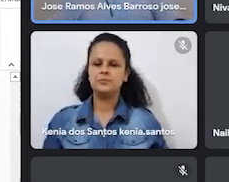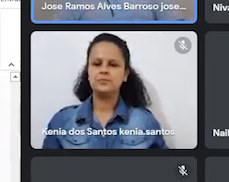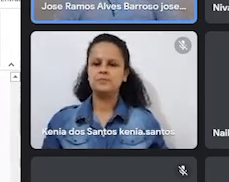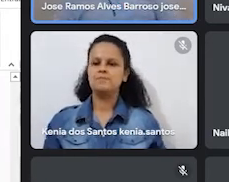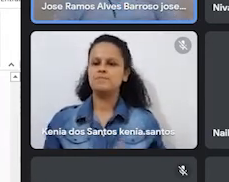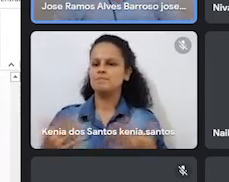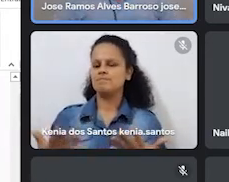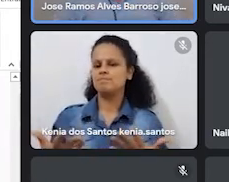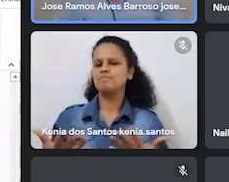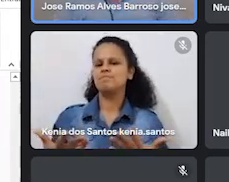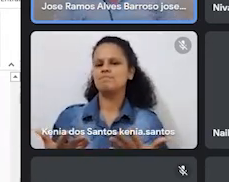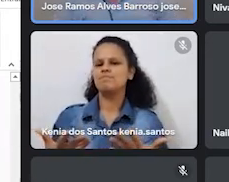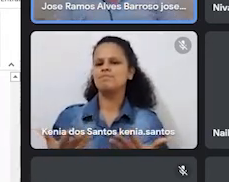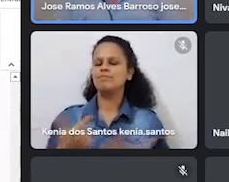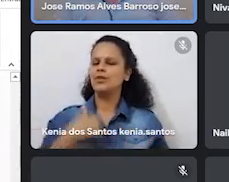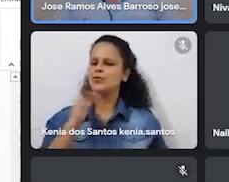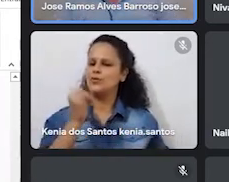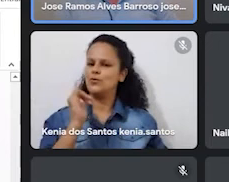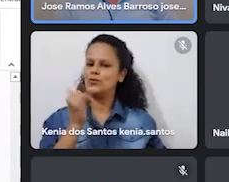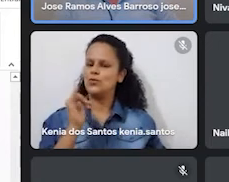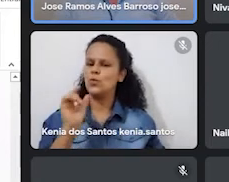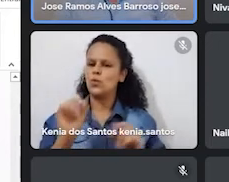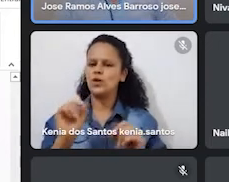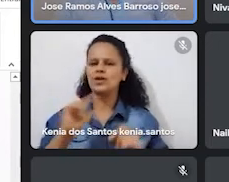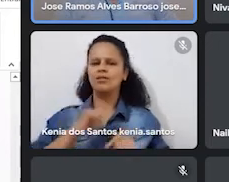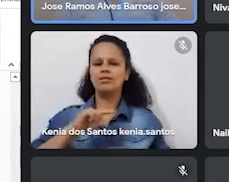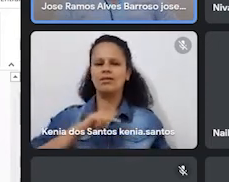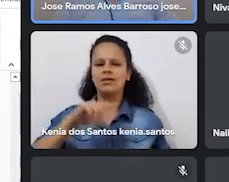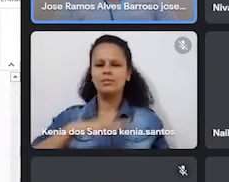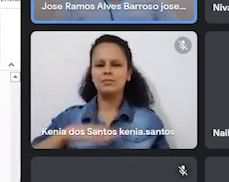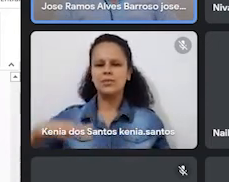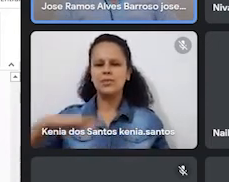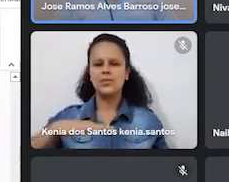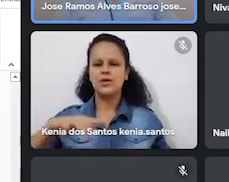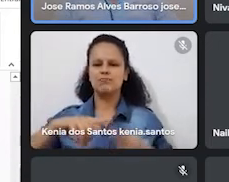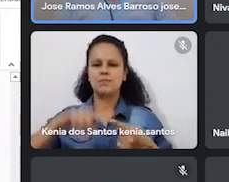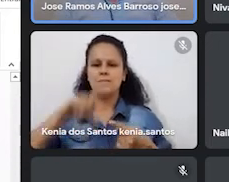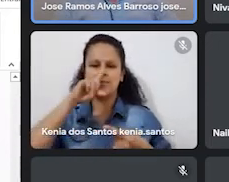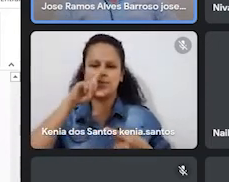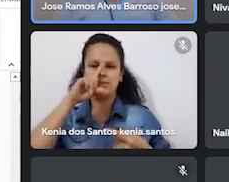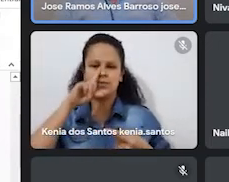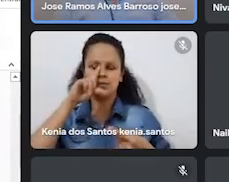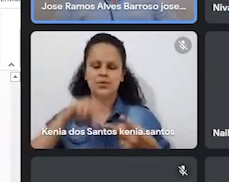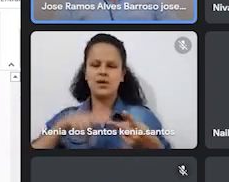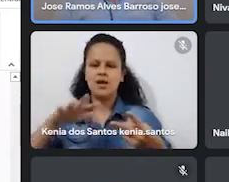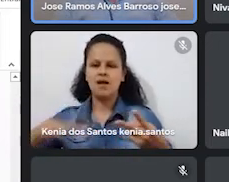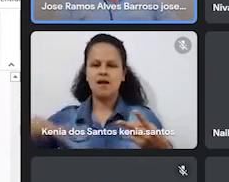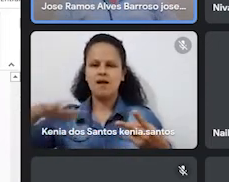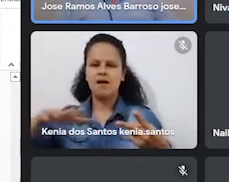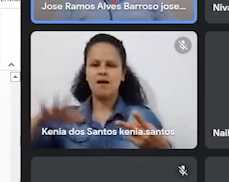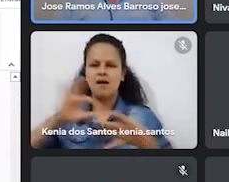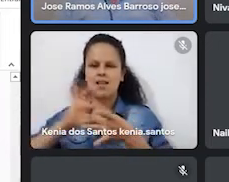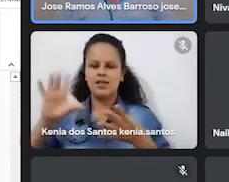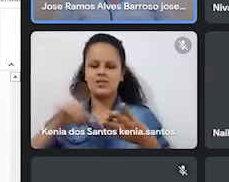Pessoal, igual eu falei com vocês, o que é zona de risco, zona livre, zona